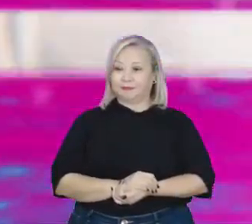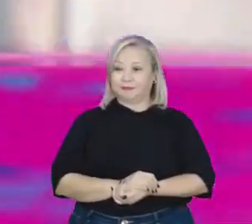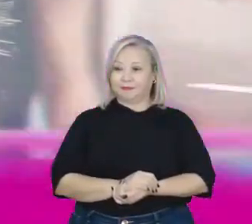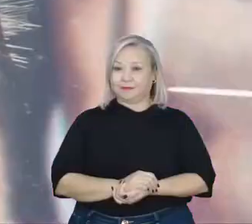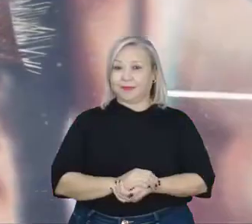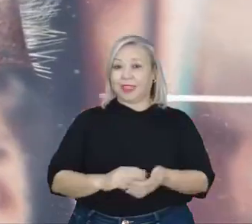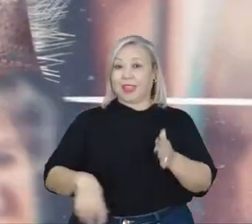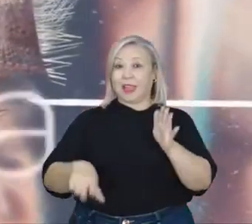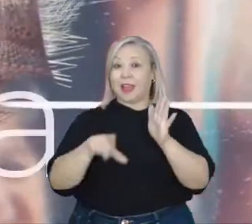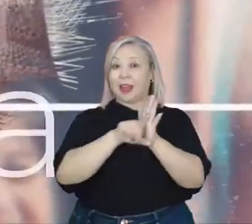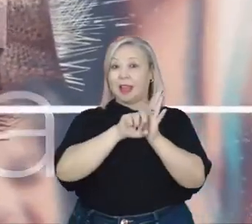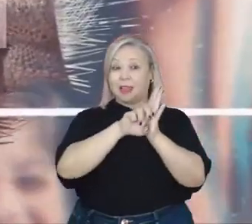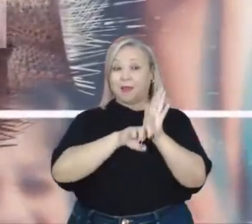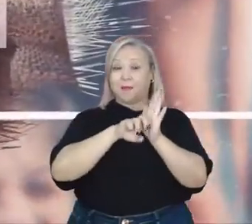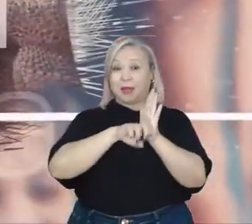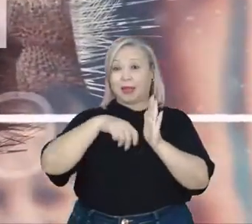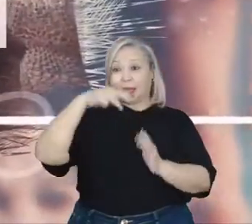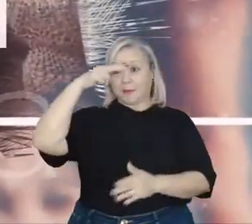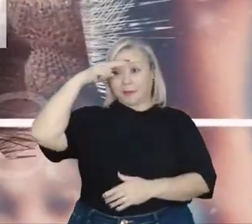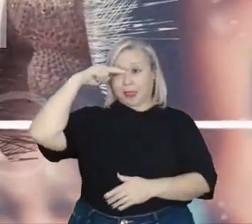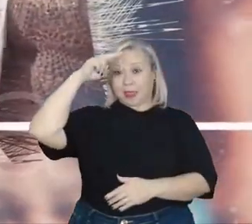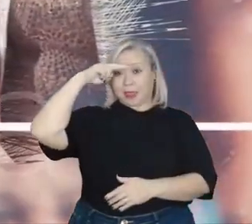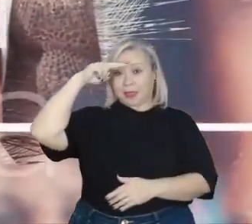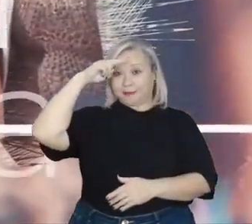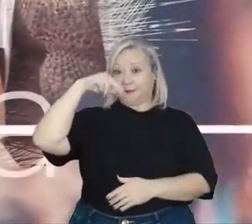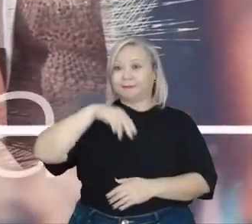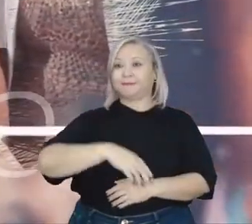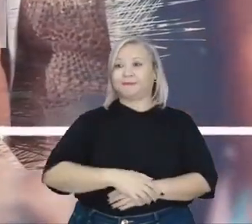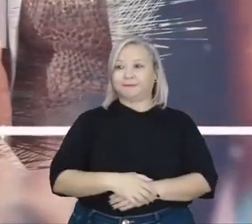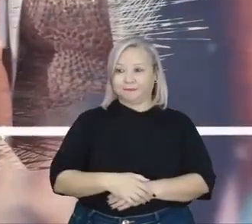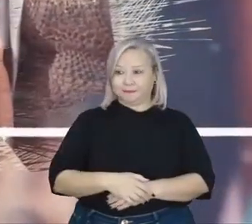Lei Maria da Penha.